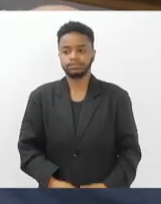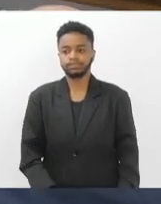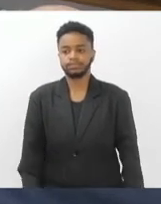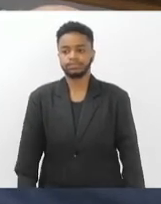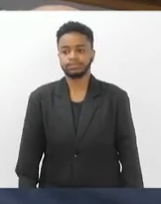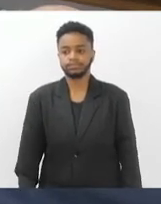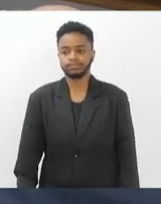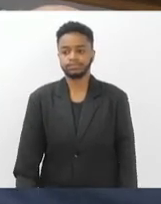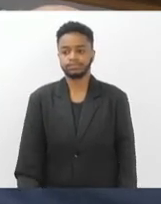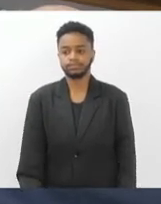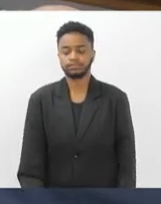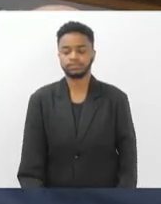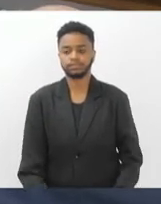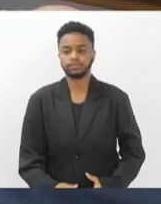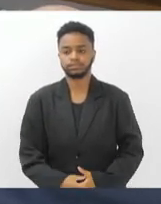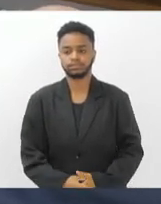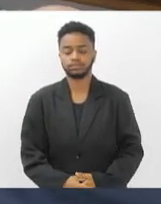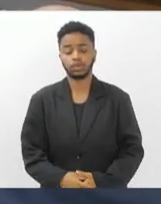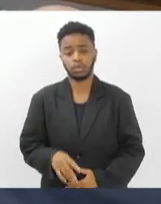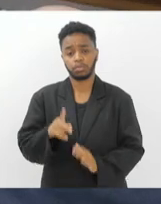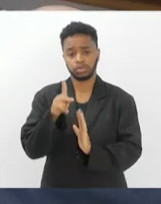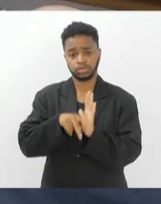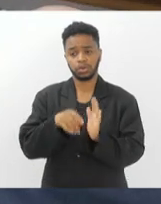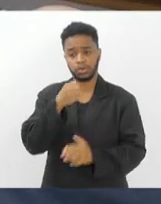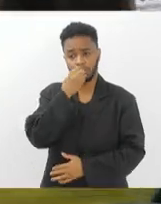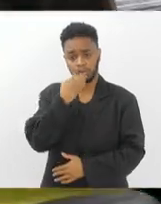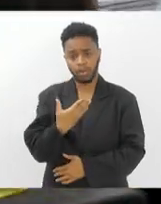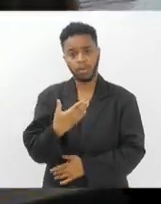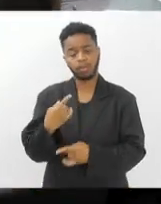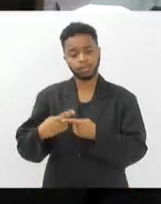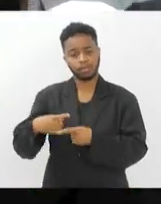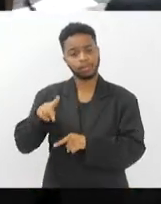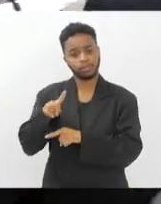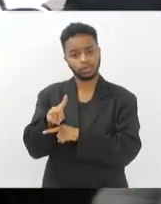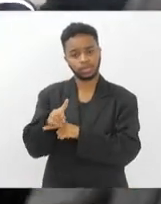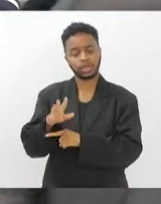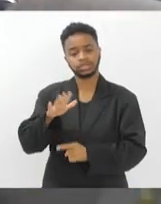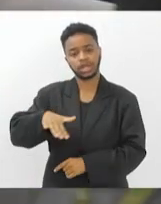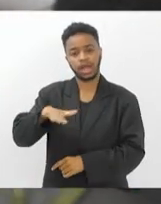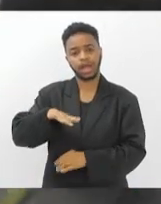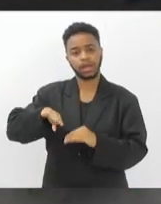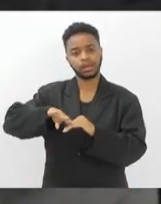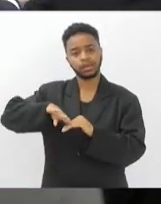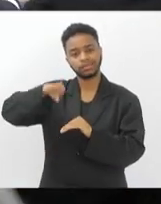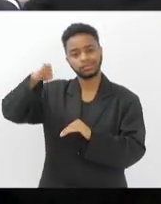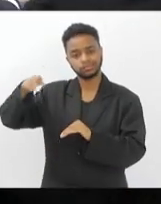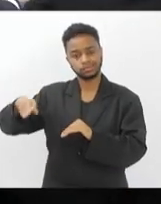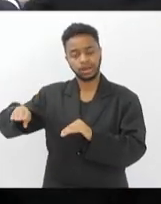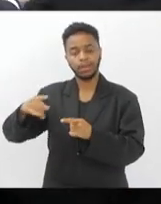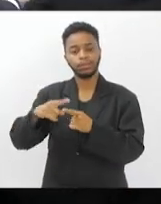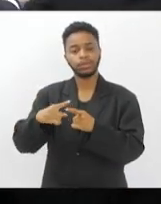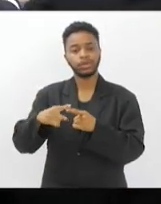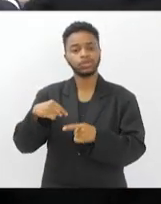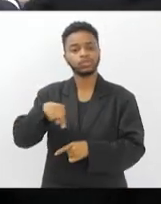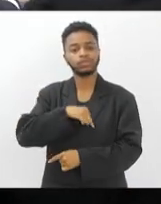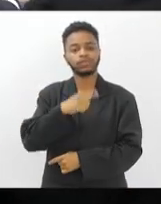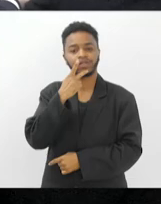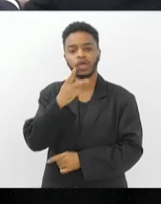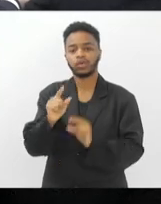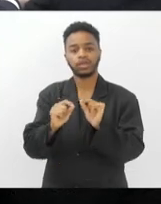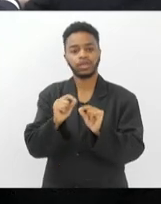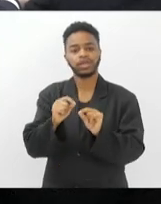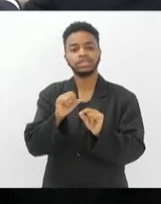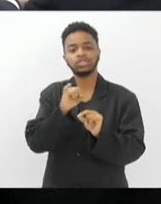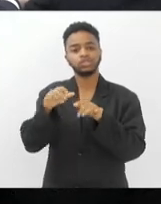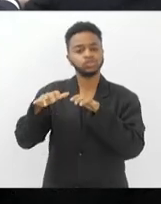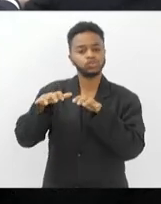o projeto é bom, preserva a encosta. Que a gente fica sempre dizendo: vai chover, vai